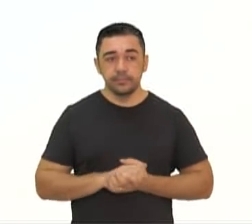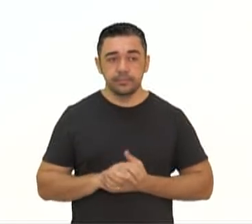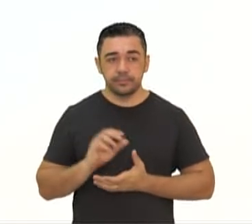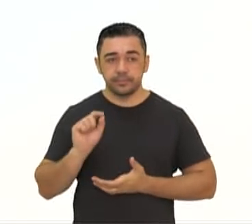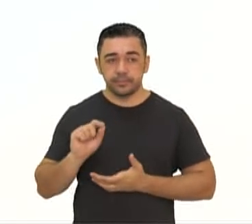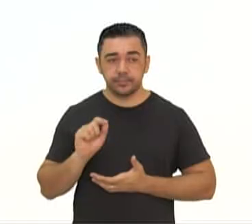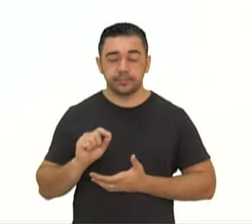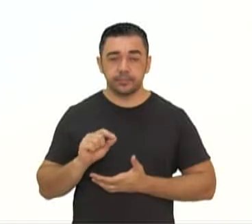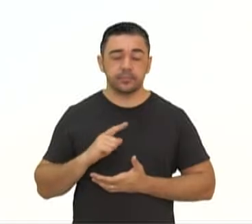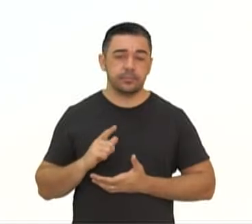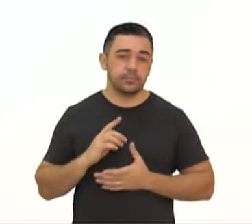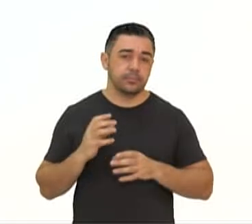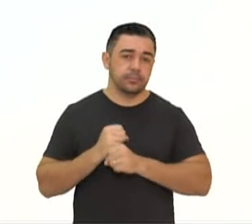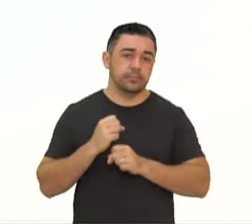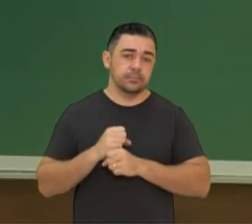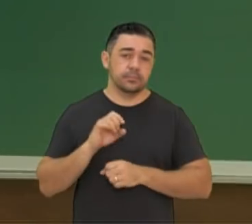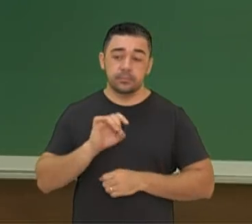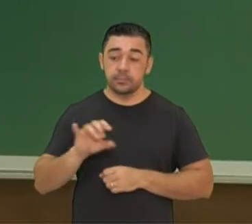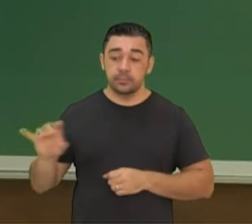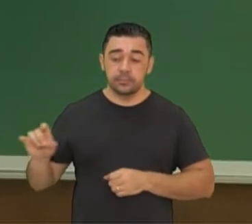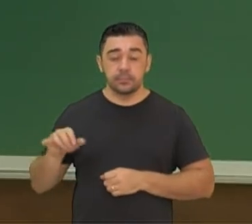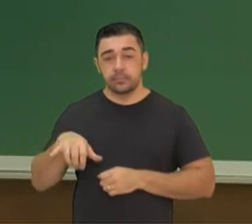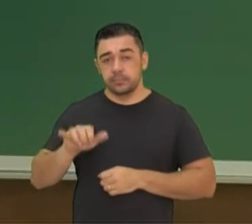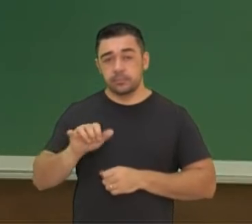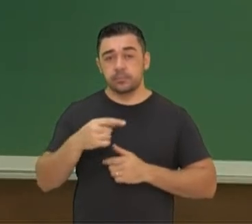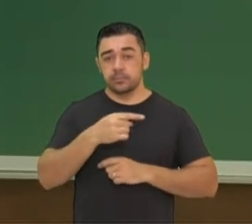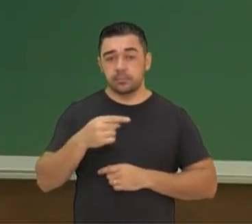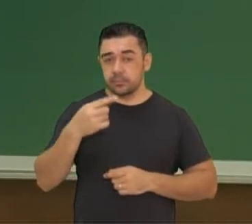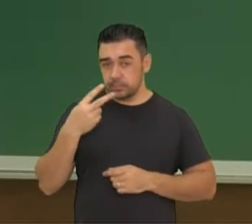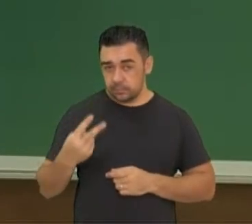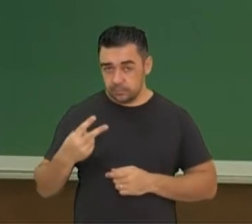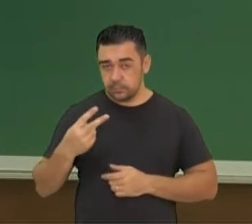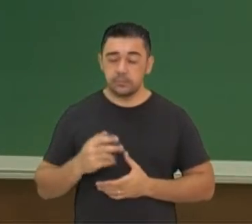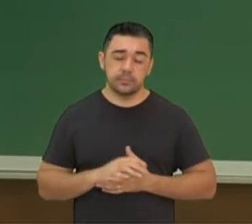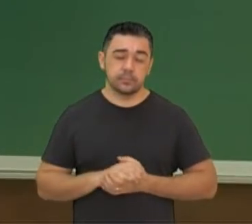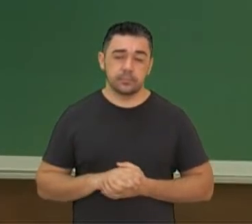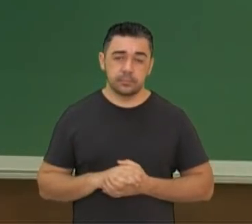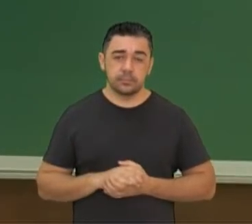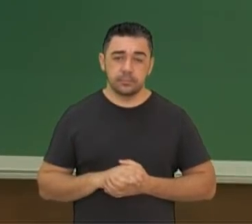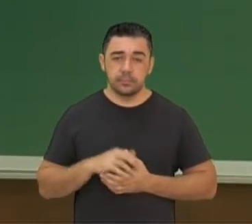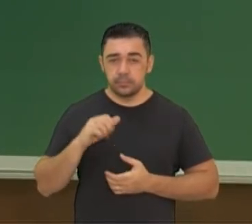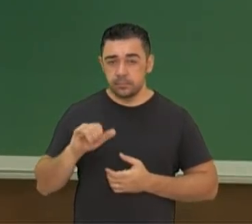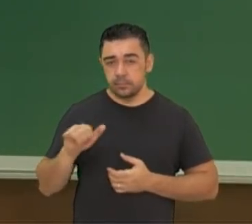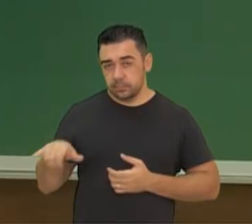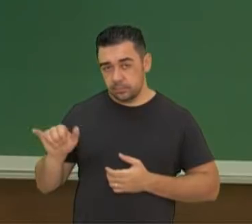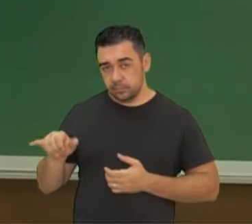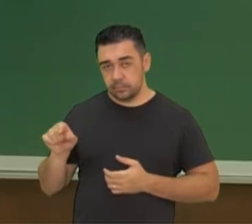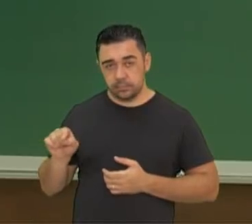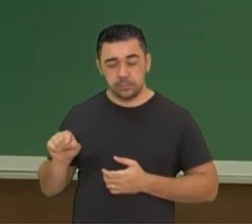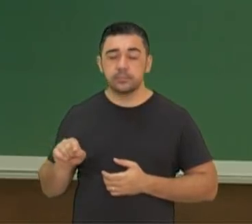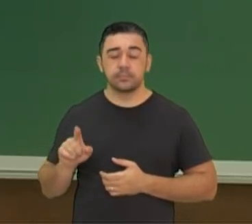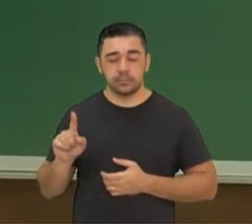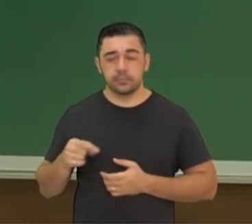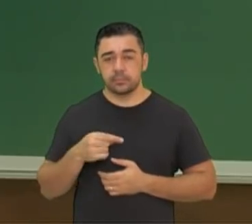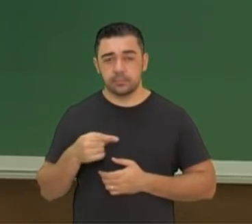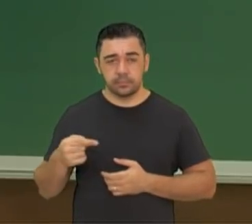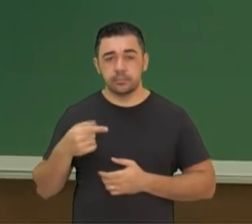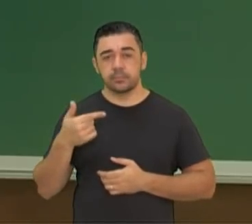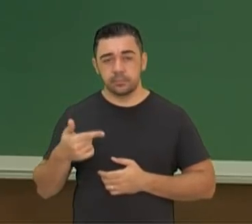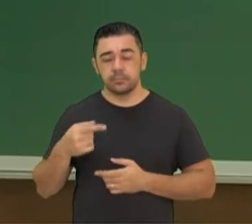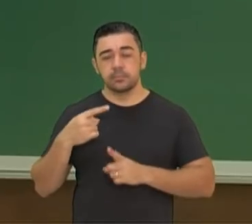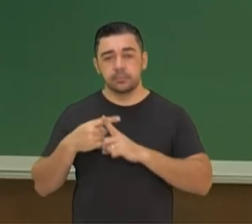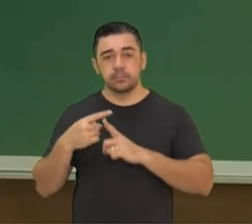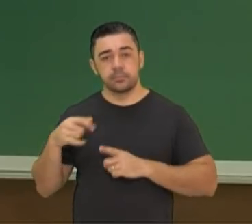implica o quê? Que a minha pontuação vai ser menos 2 por erro. Se o total de erros é Y, menos 2 vezes